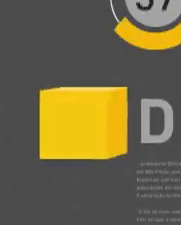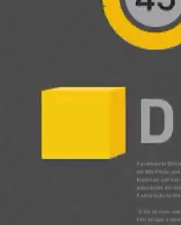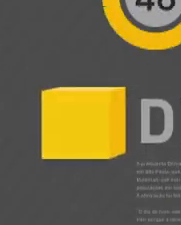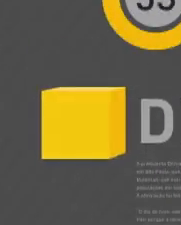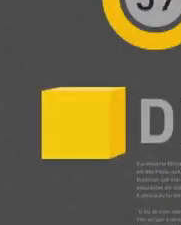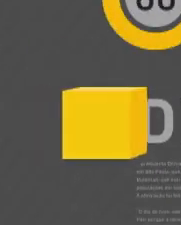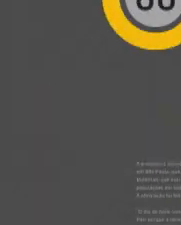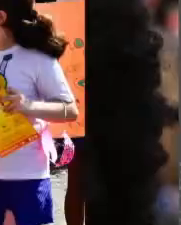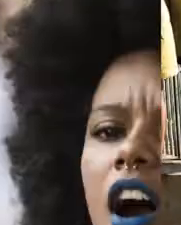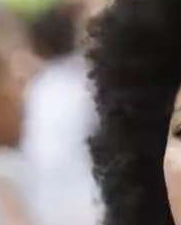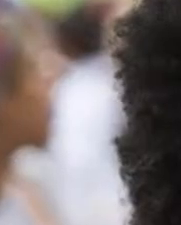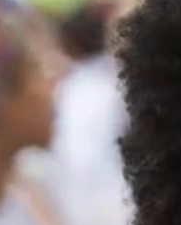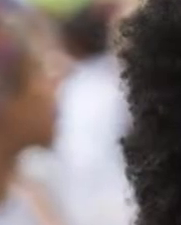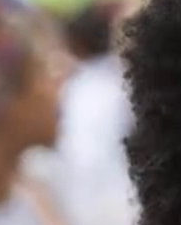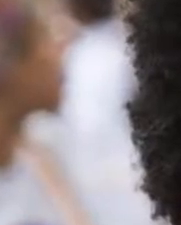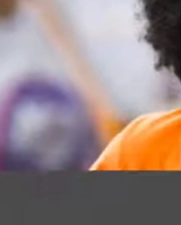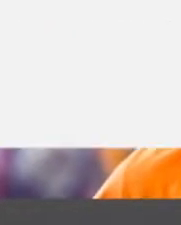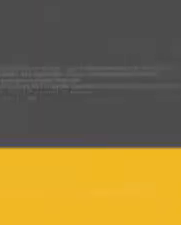o